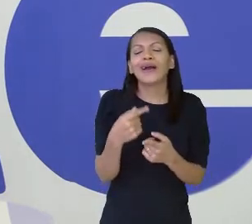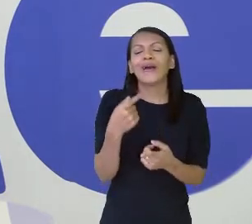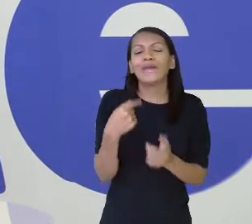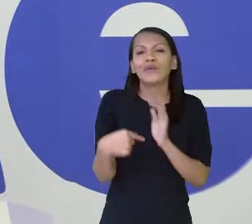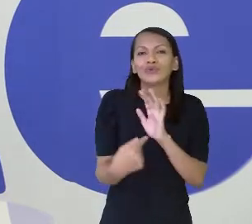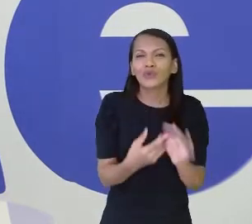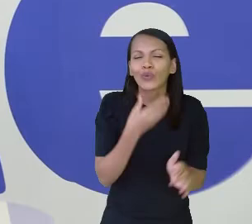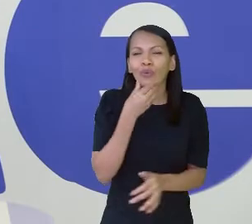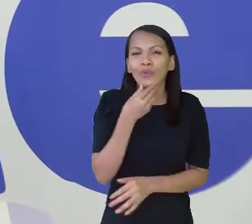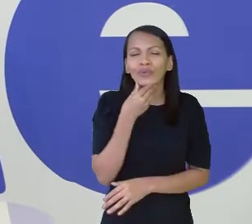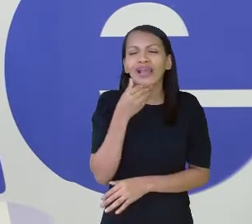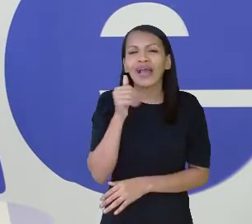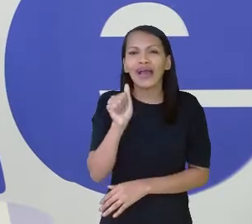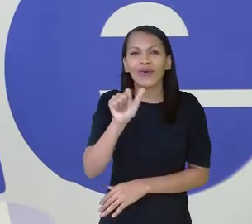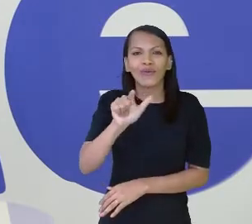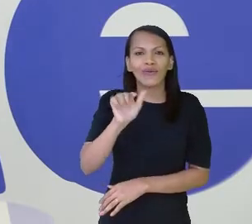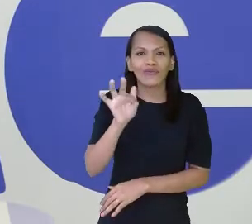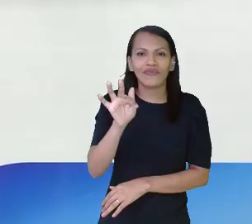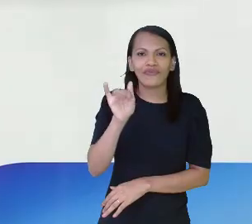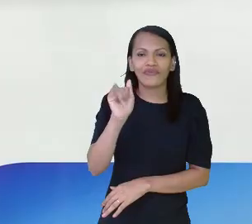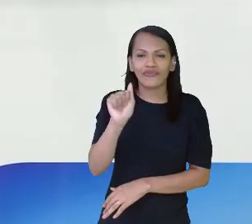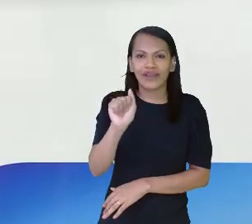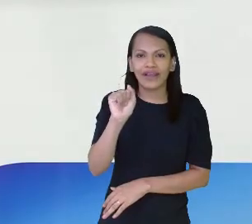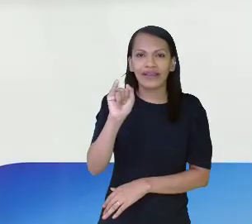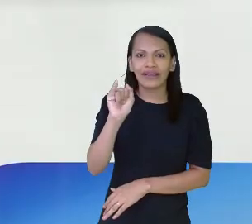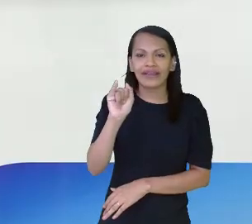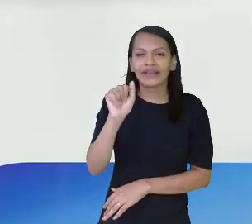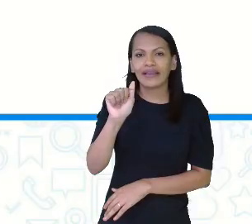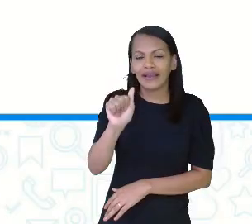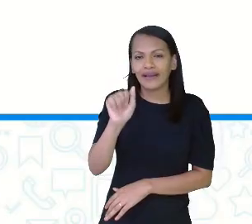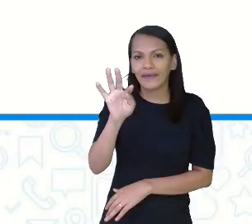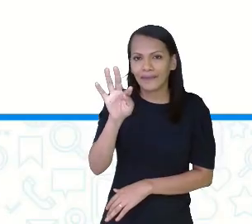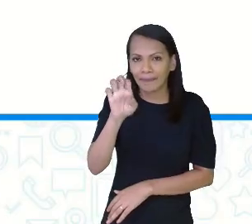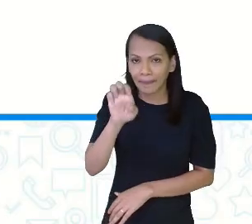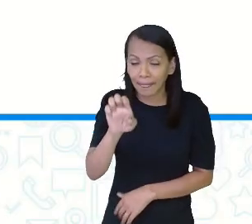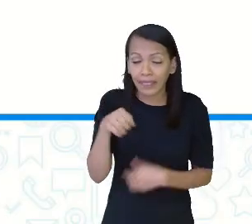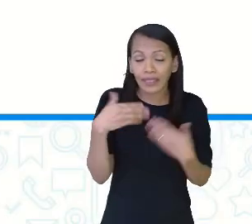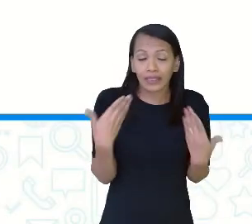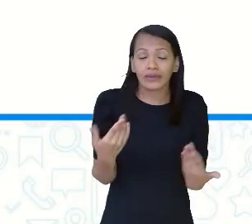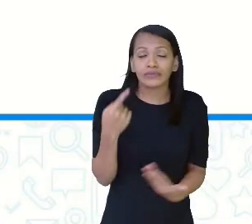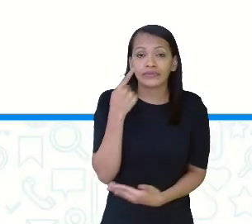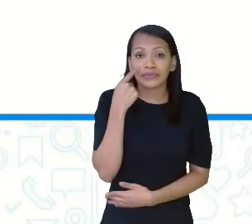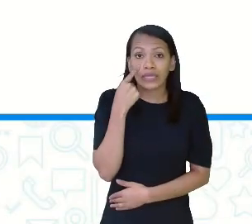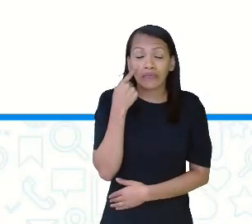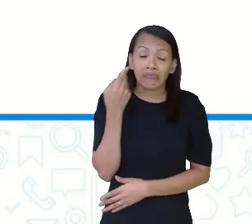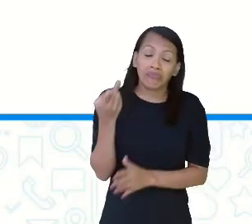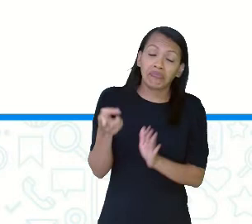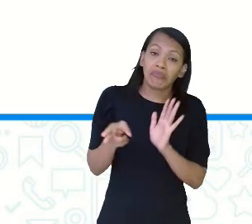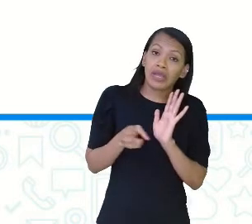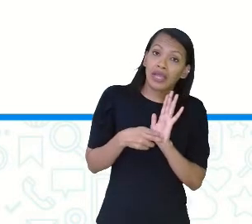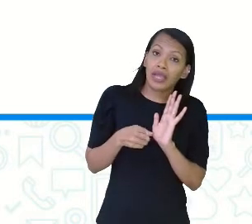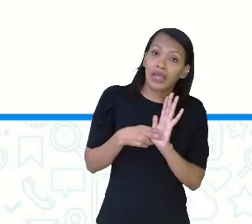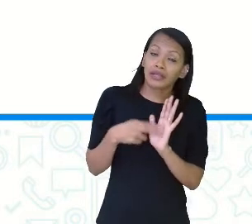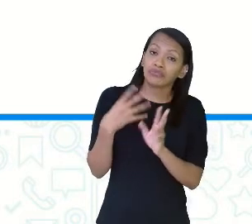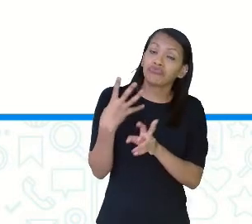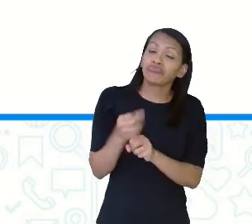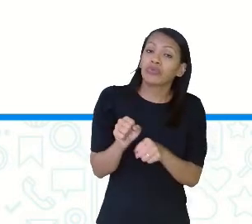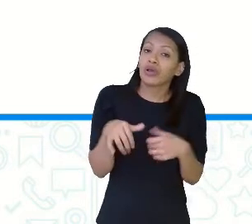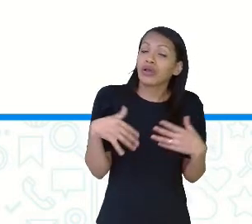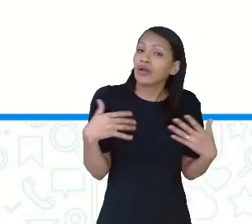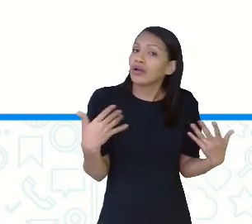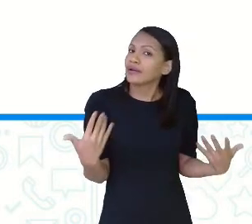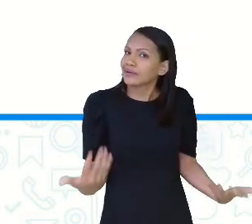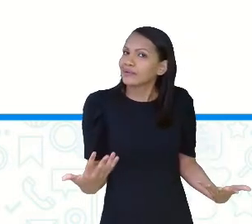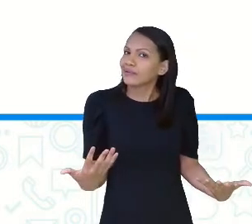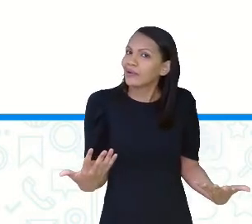ali, o Eduardo disse que é 300. Será? 300, será 300? Será 300 metros? Bateu